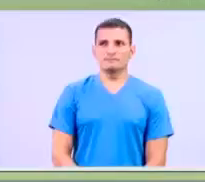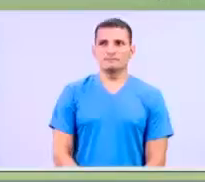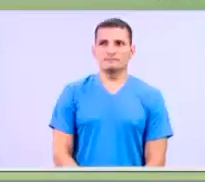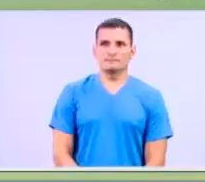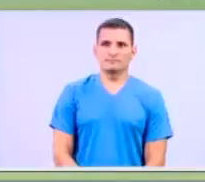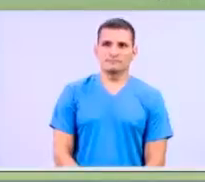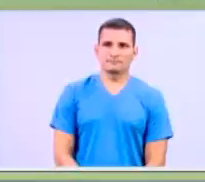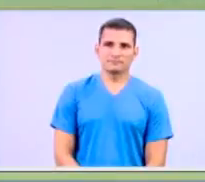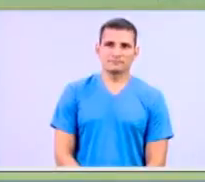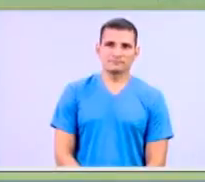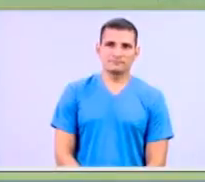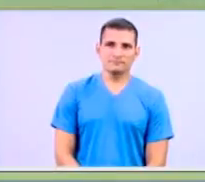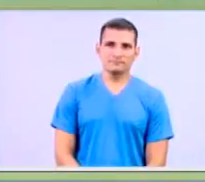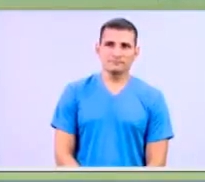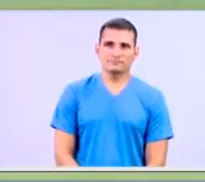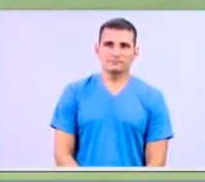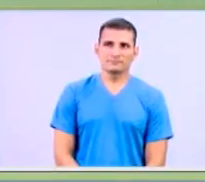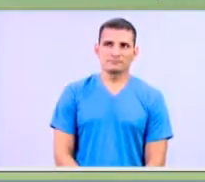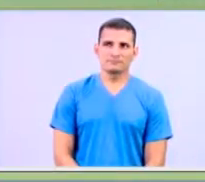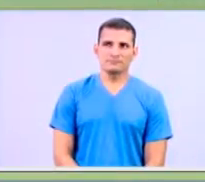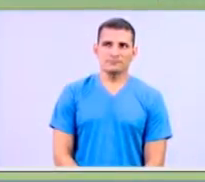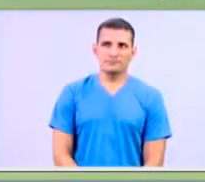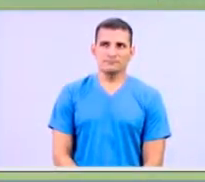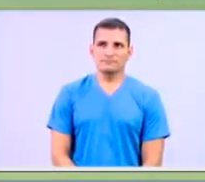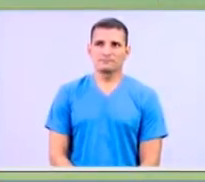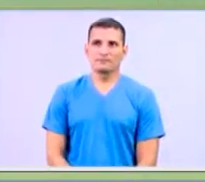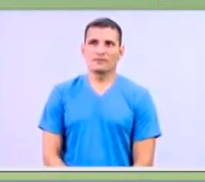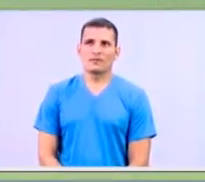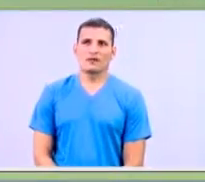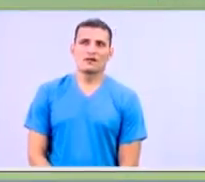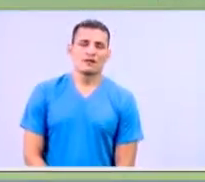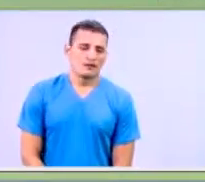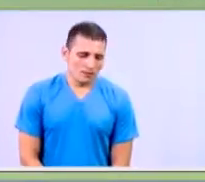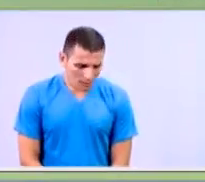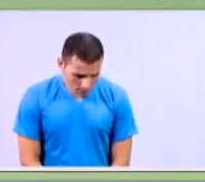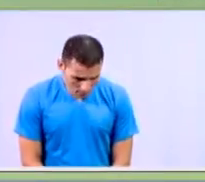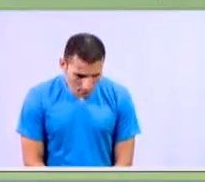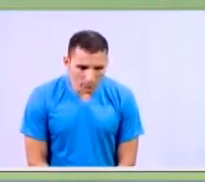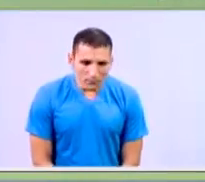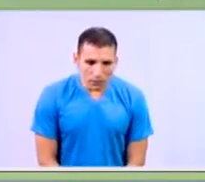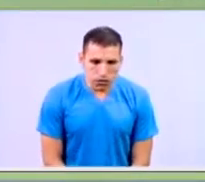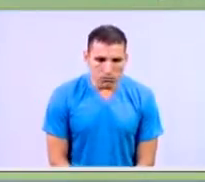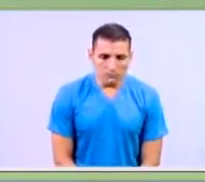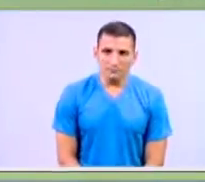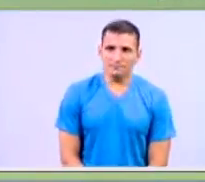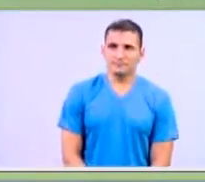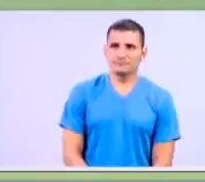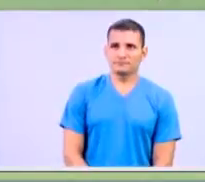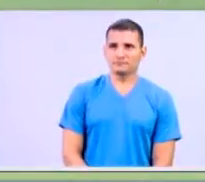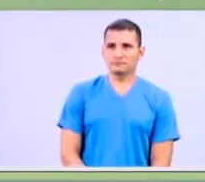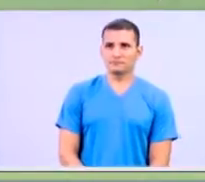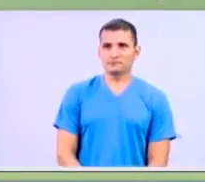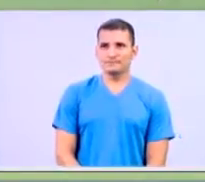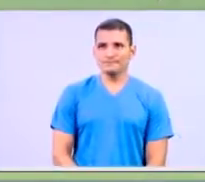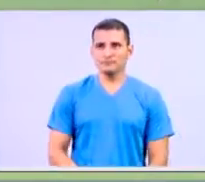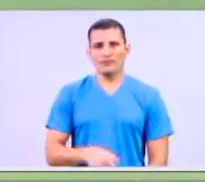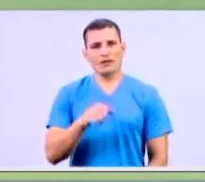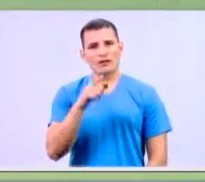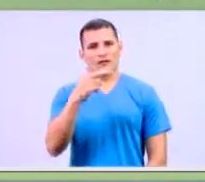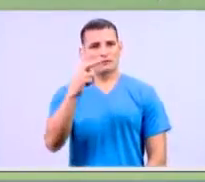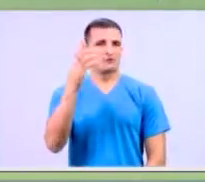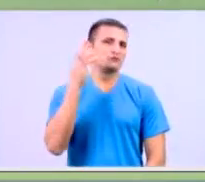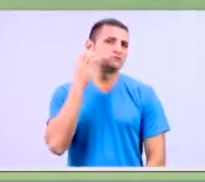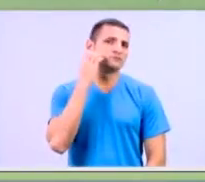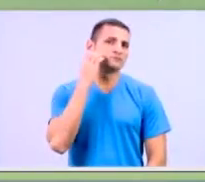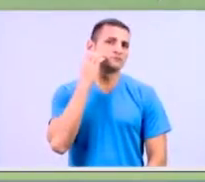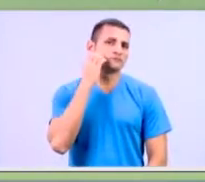aí de um exemplo, né, de um dia a dia, né? Vamos lá. Você está, através do seu